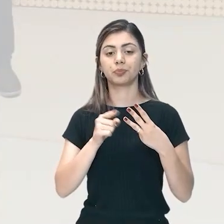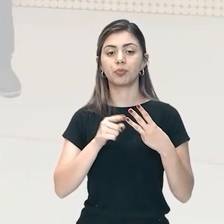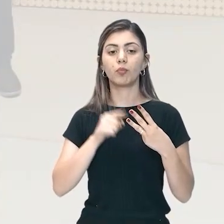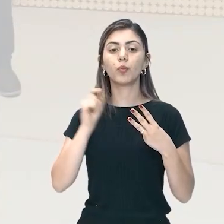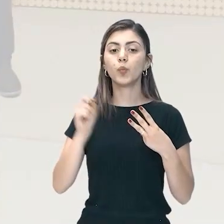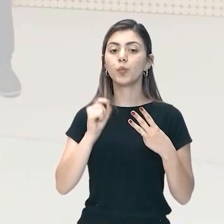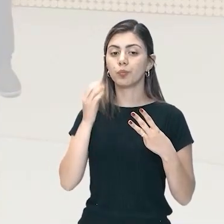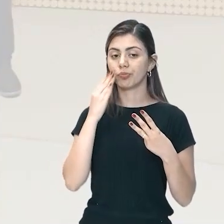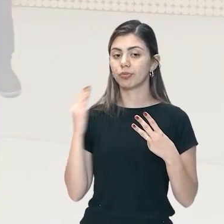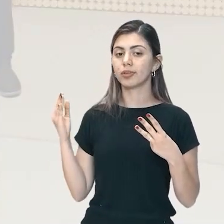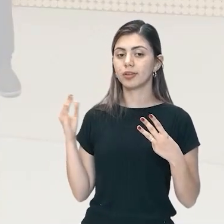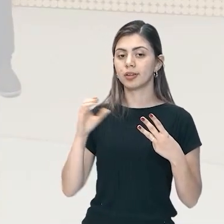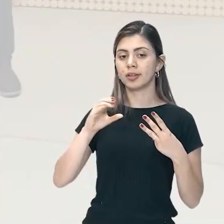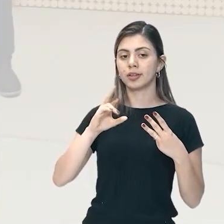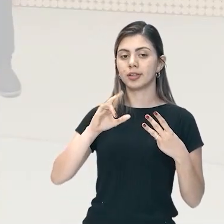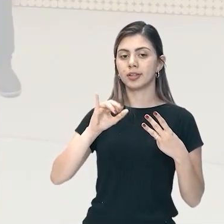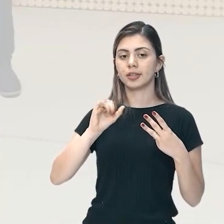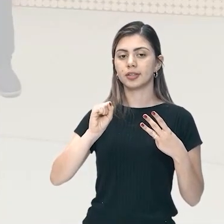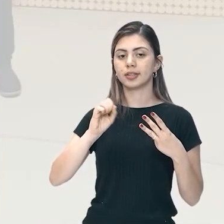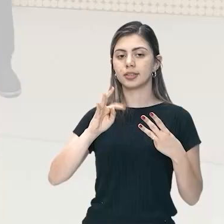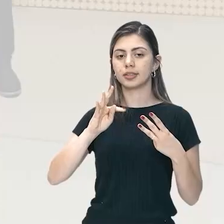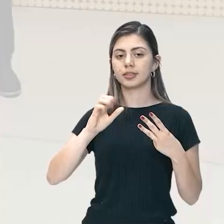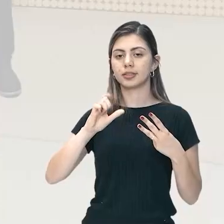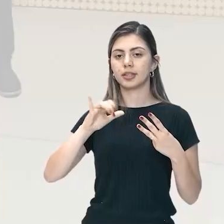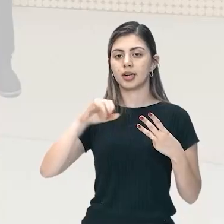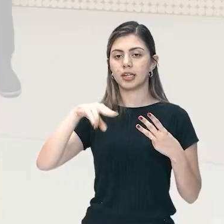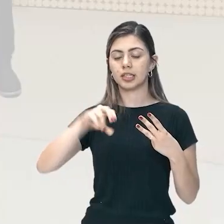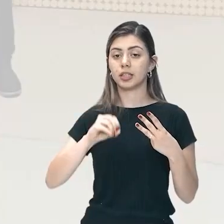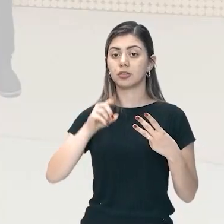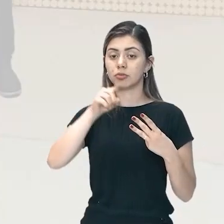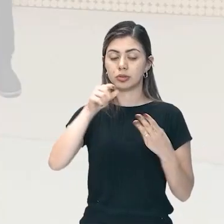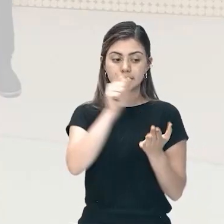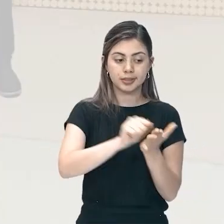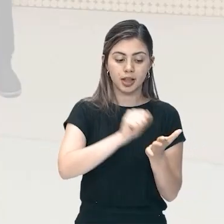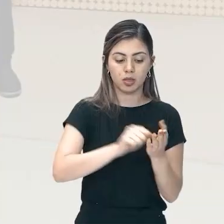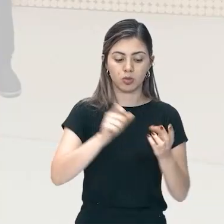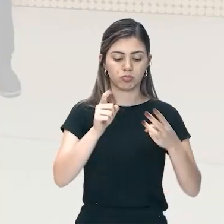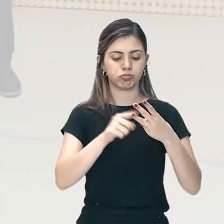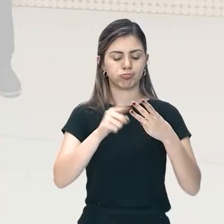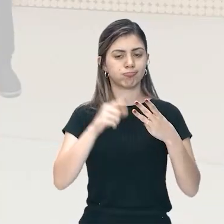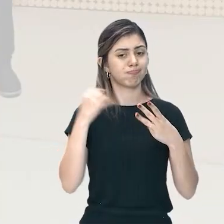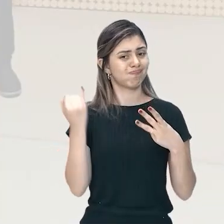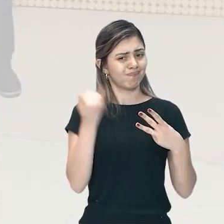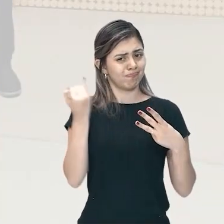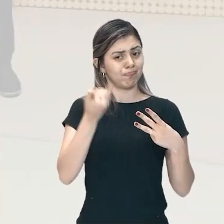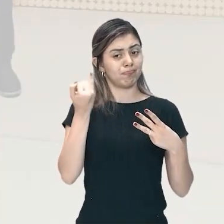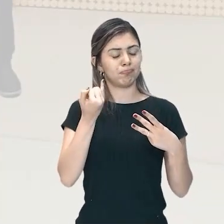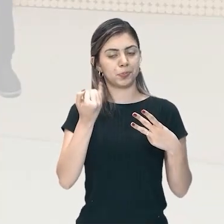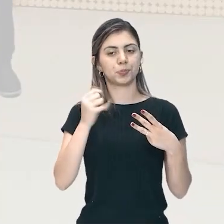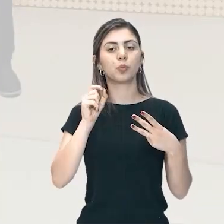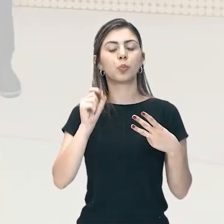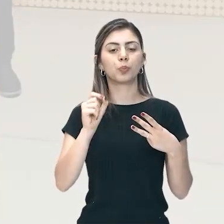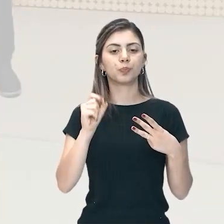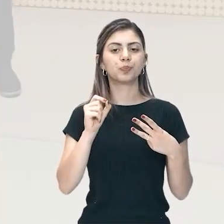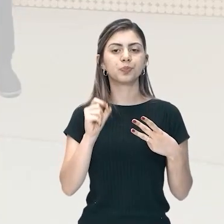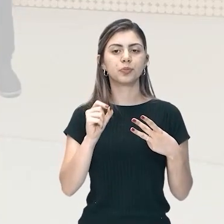ó, o cristalino. Pessoal, anota, super importante o cristalino. O cristalino, ele funciona como